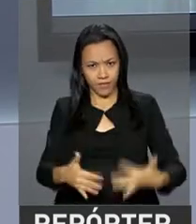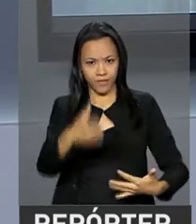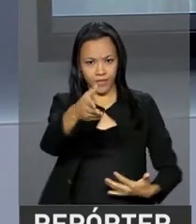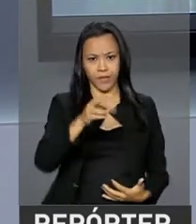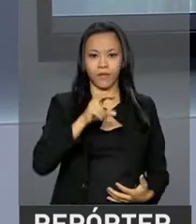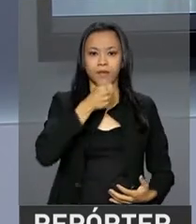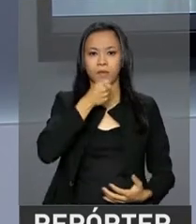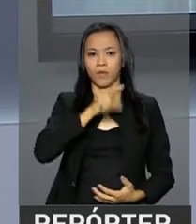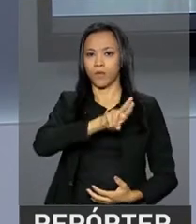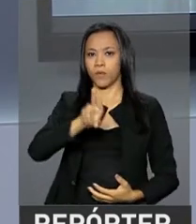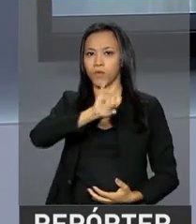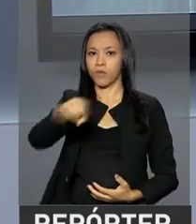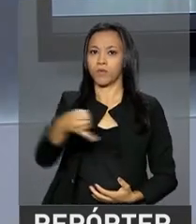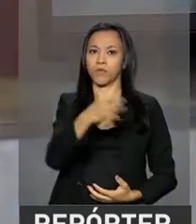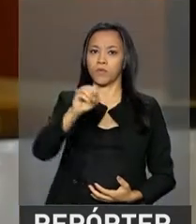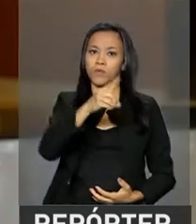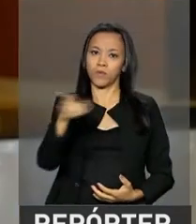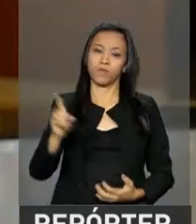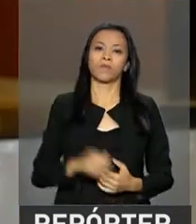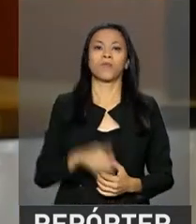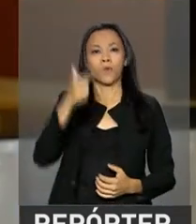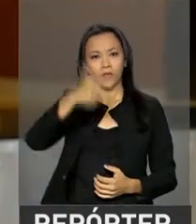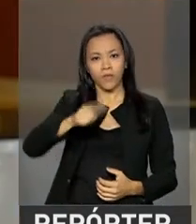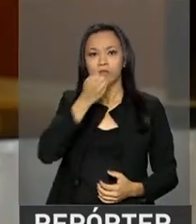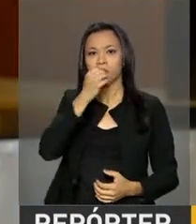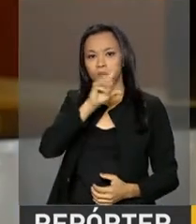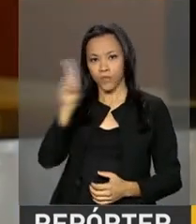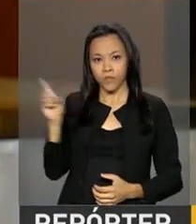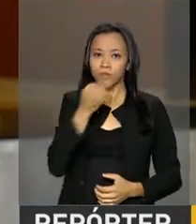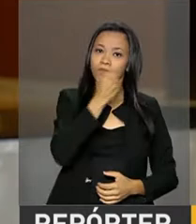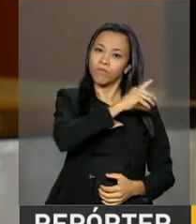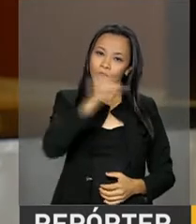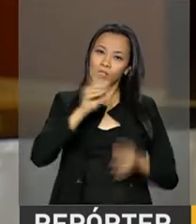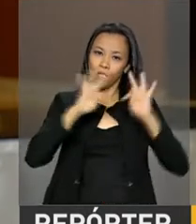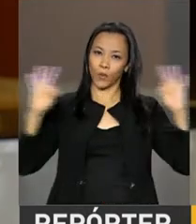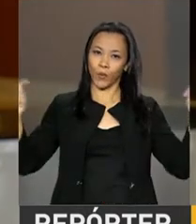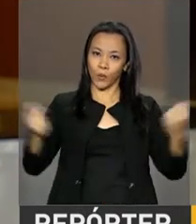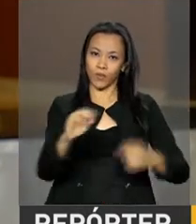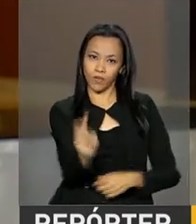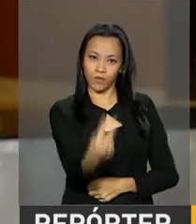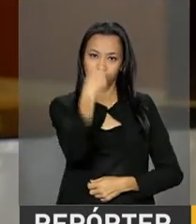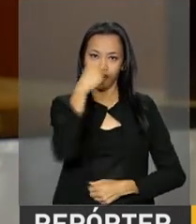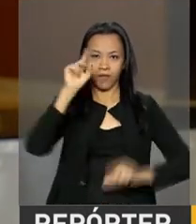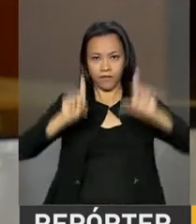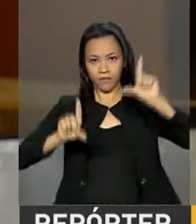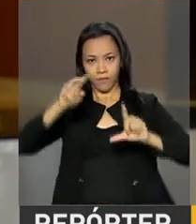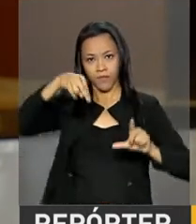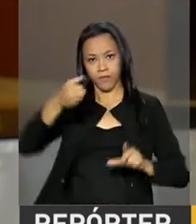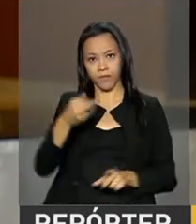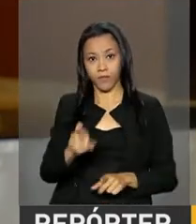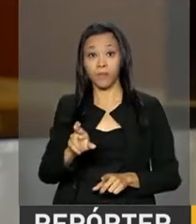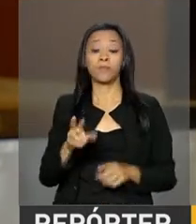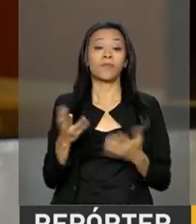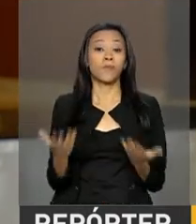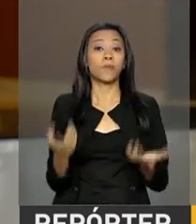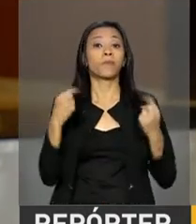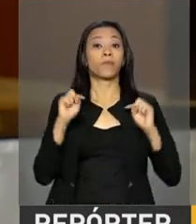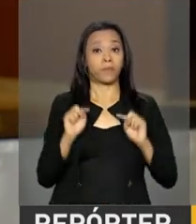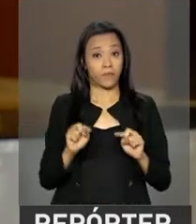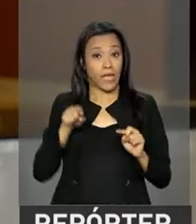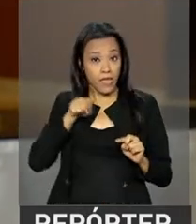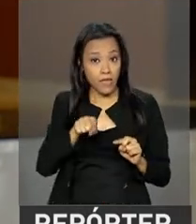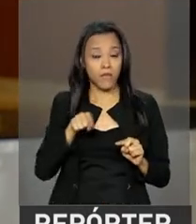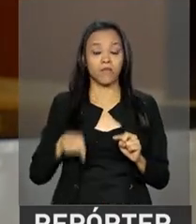vez mais uma vez um bom dia para você bom dia para todos que nos assistem aqui na tv nbr exatamente isso esse projeto